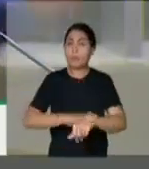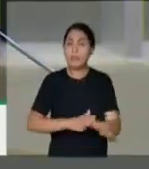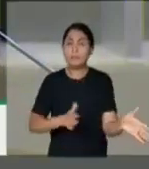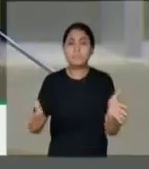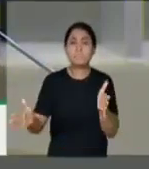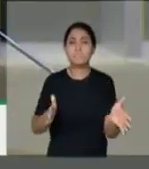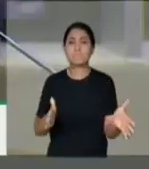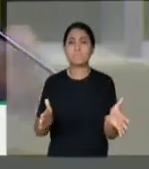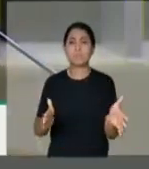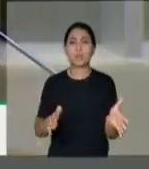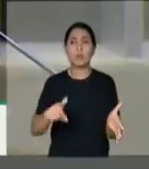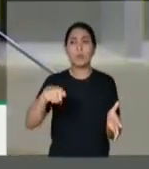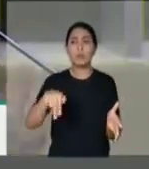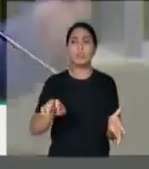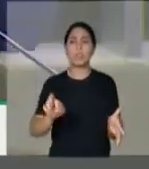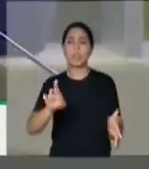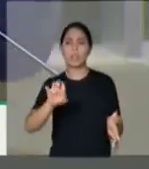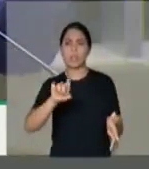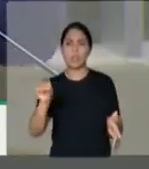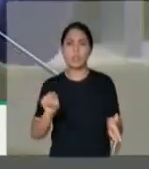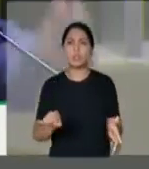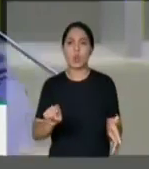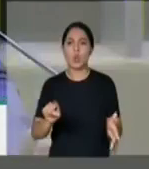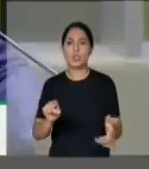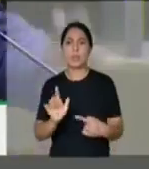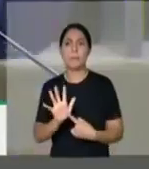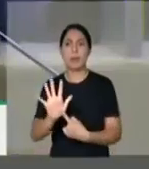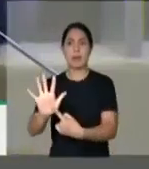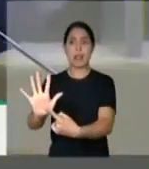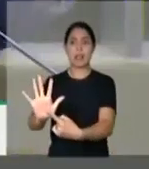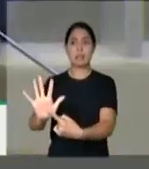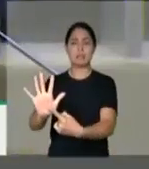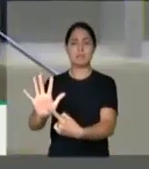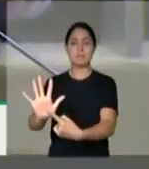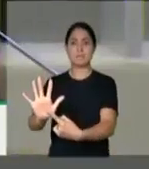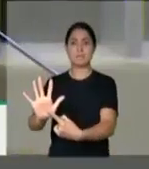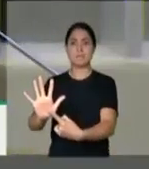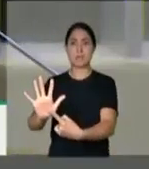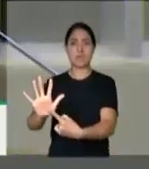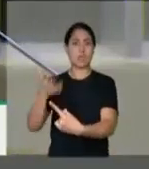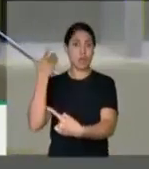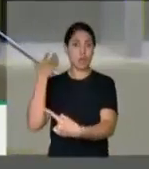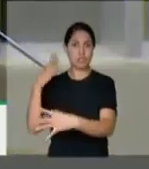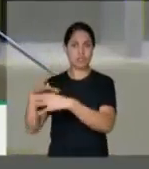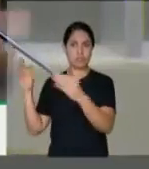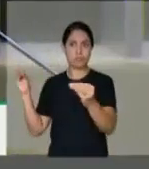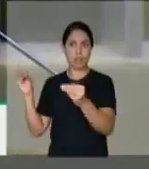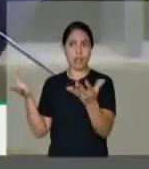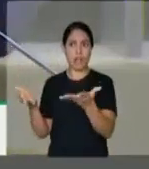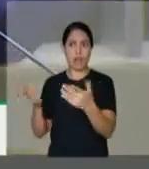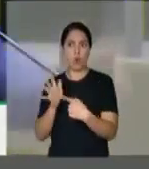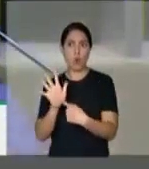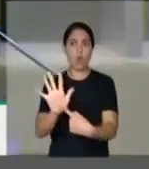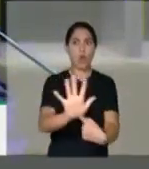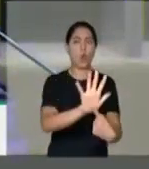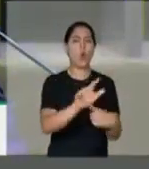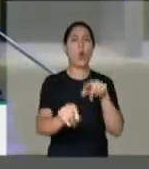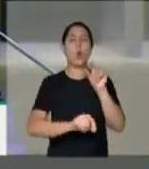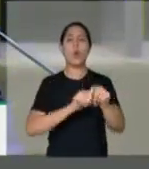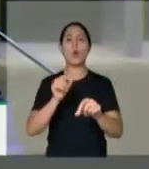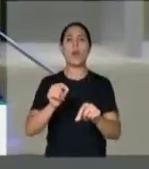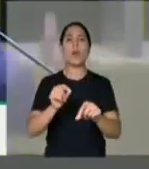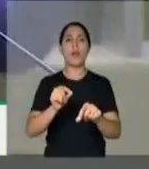o senhor Queiroz ressurge do seu desaparecimento, com áudios